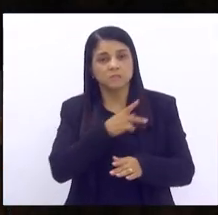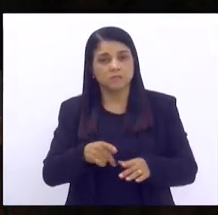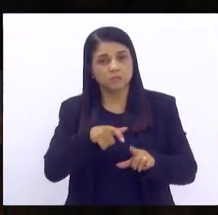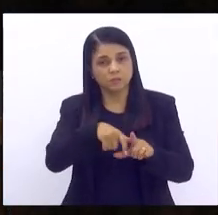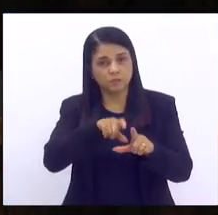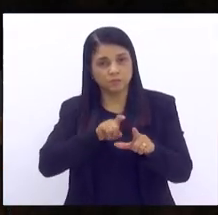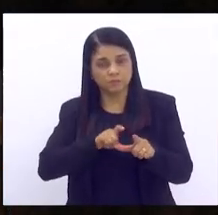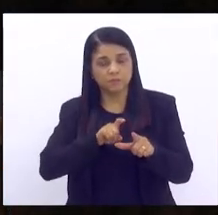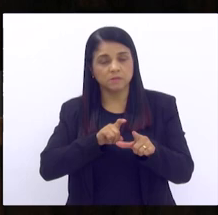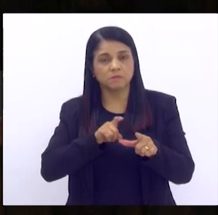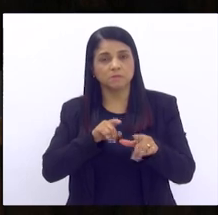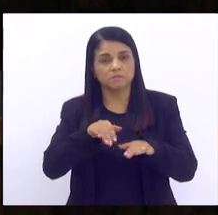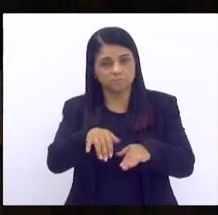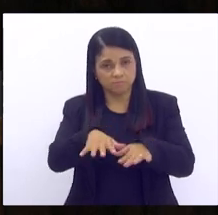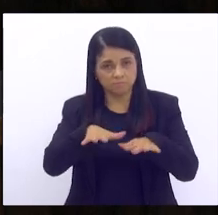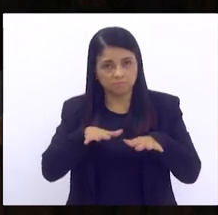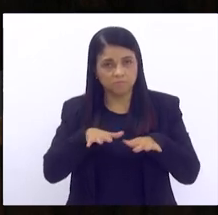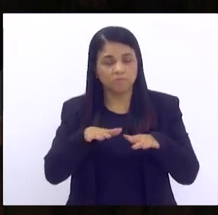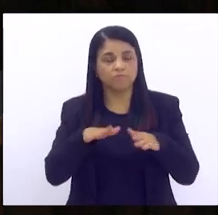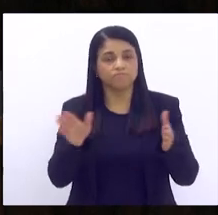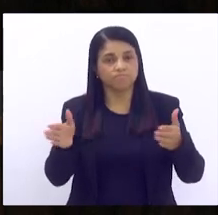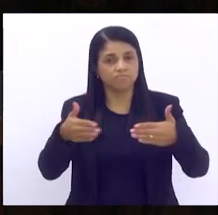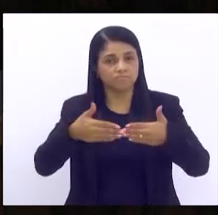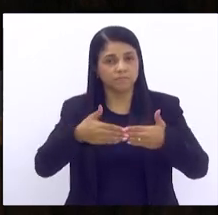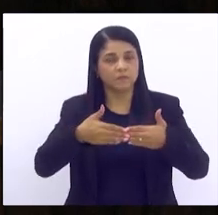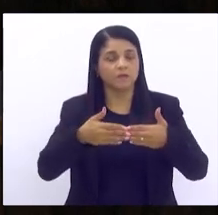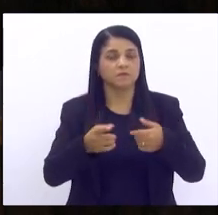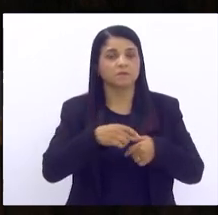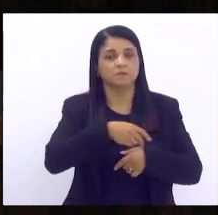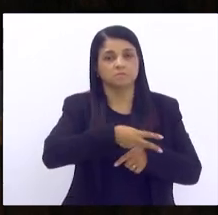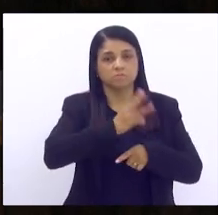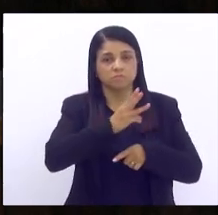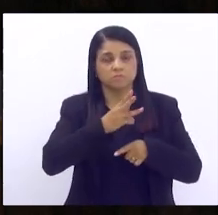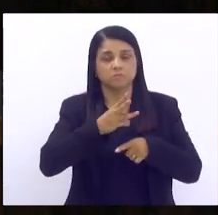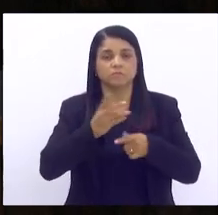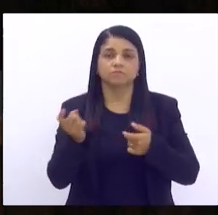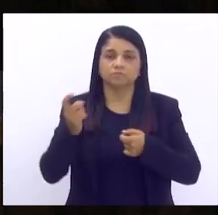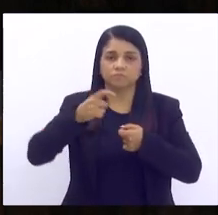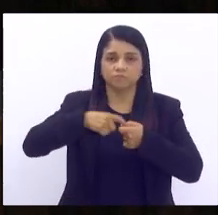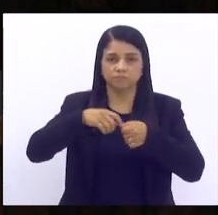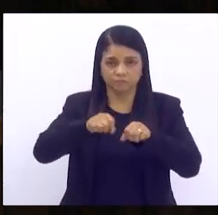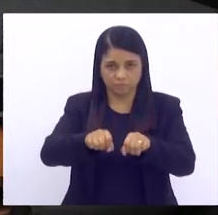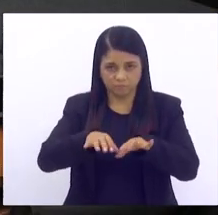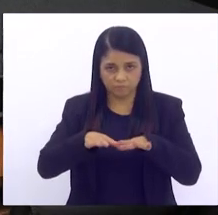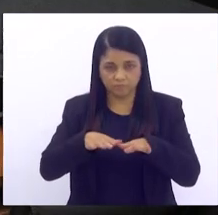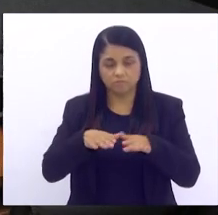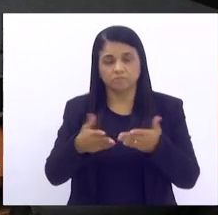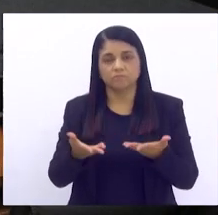às 15 horas, quando retornaremos com a ordem do dia. Está suspenso a sessão.